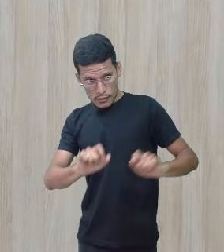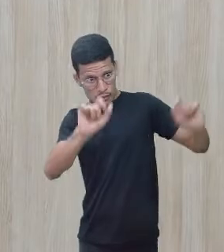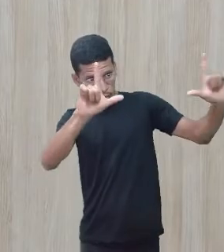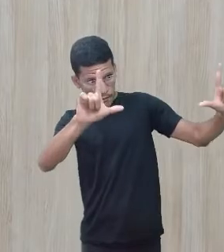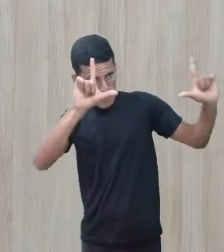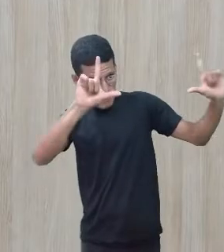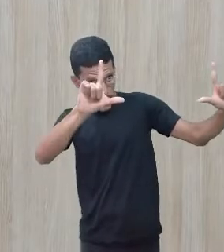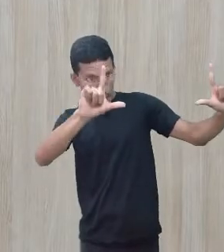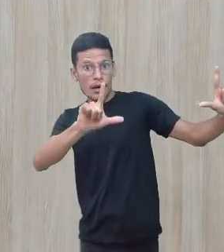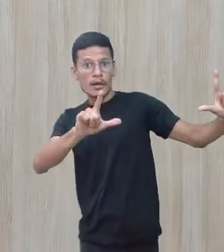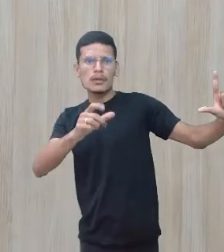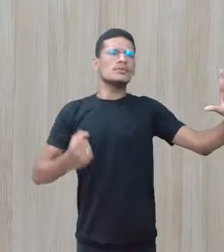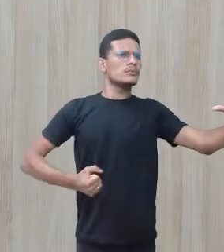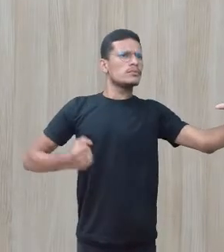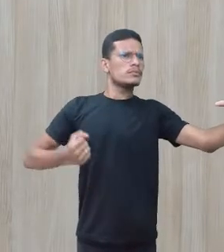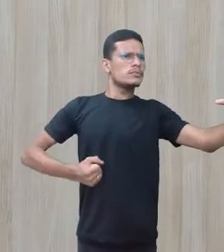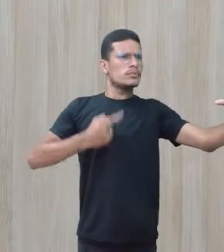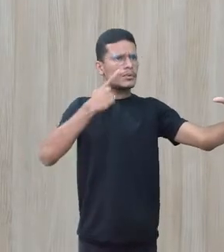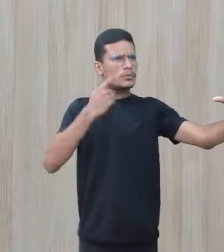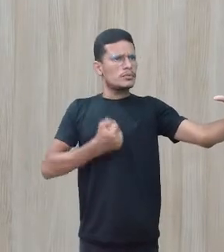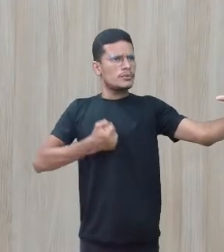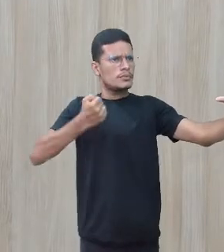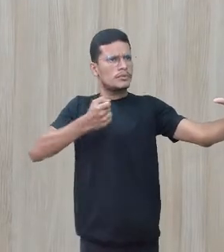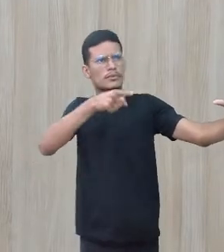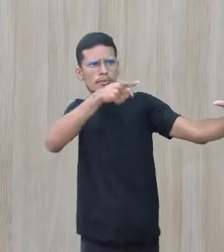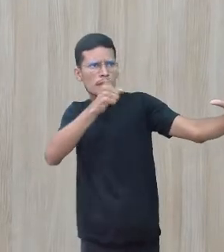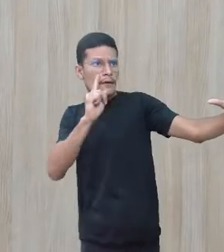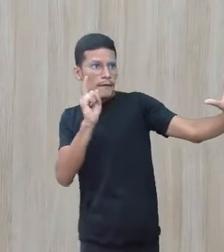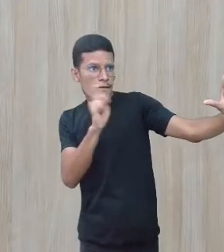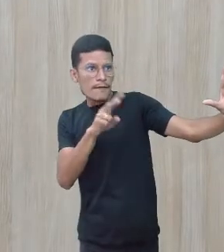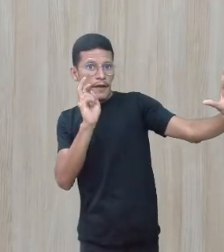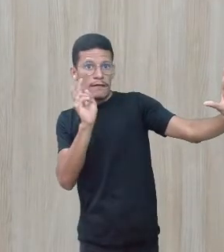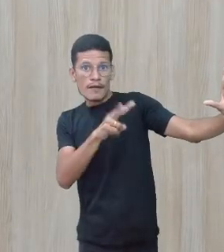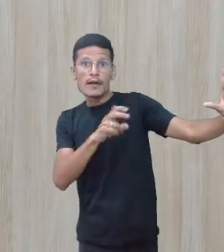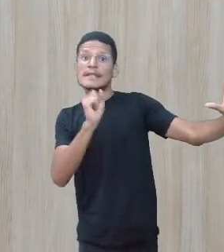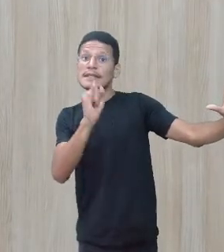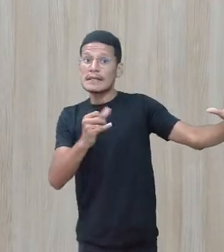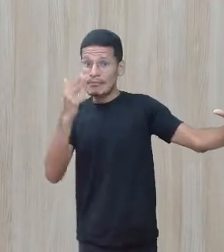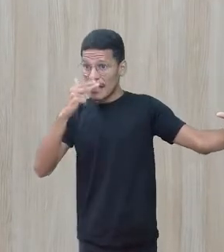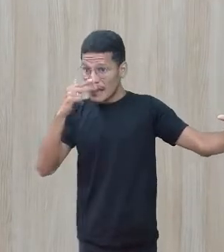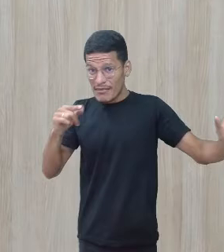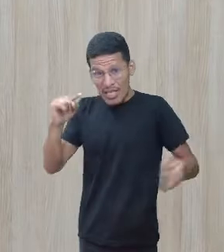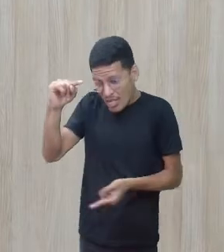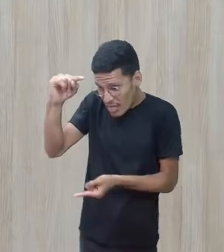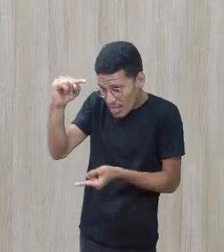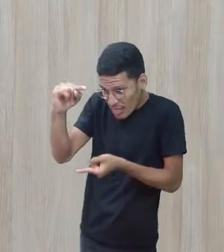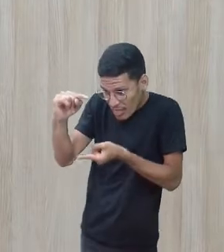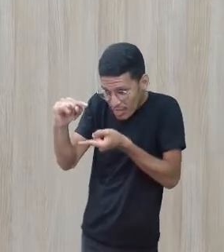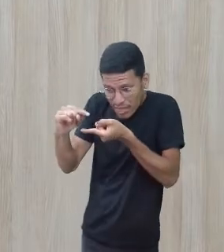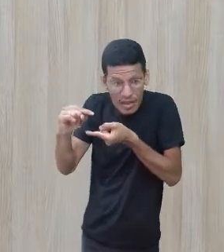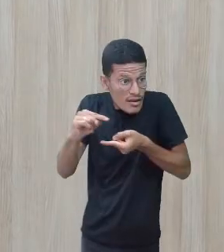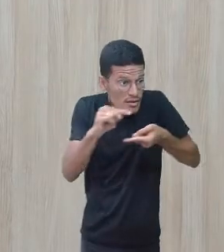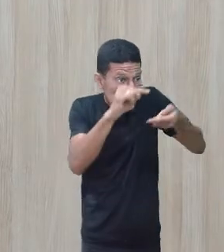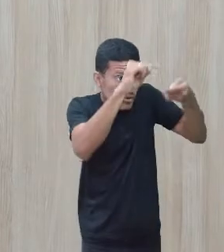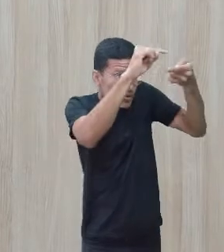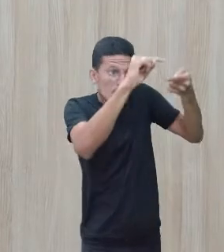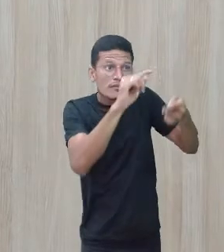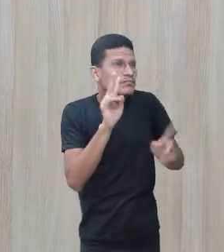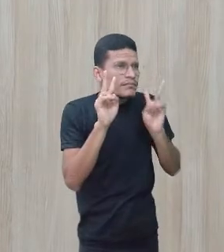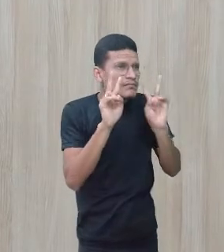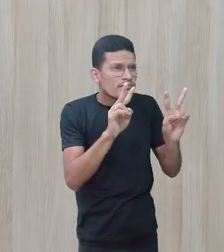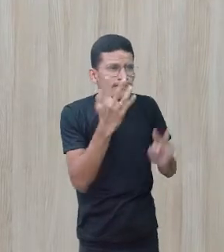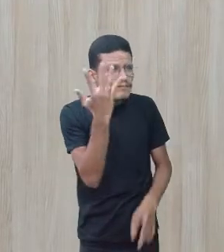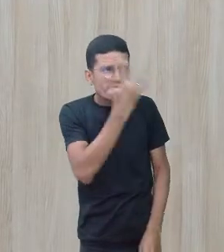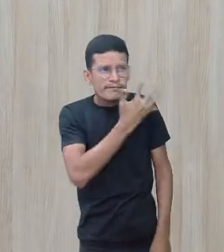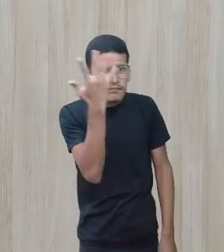daquele outdoor é que essa moça seja vista. Então, se ela sair do mesmo tamanho que ela está na foto, a visualização dela não vai